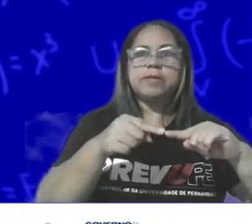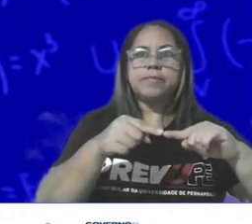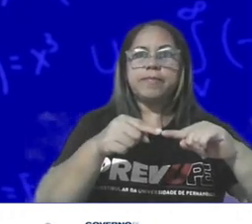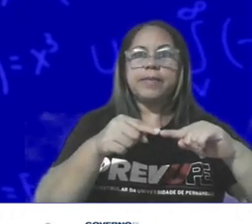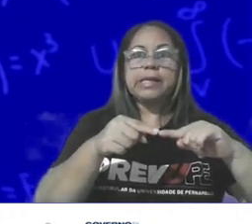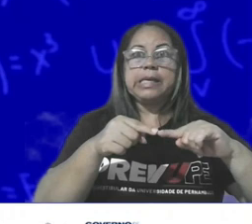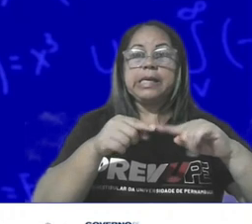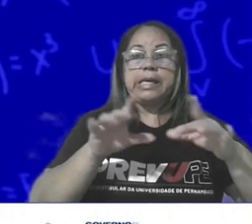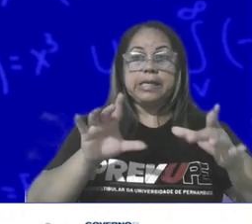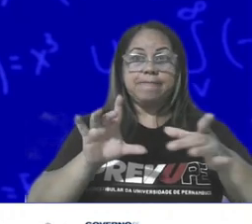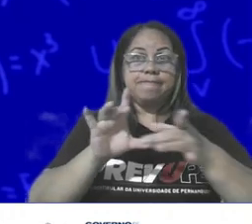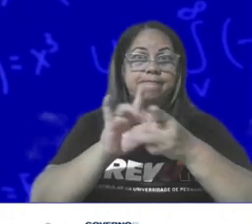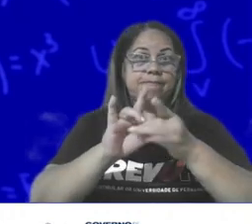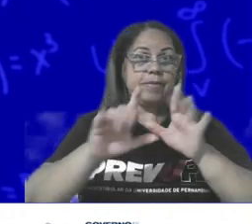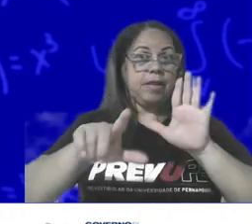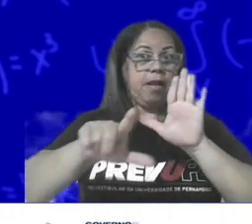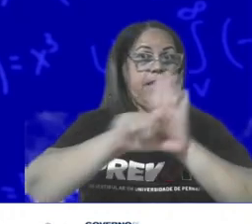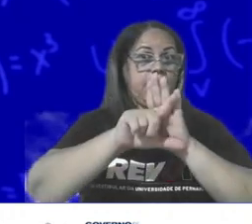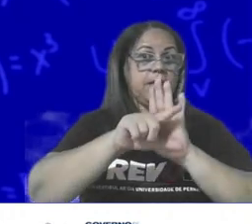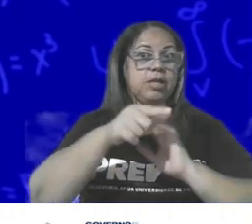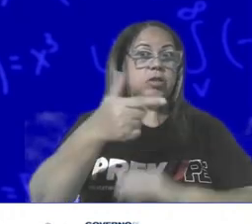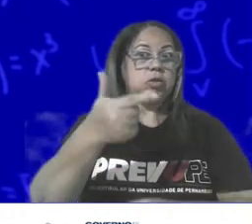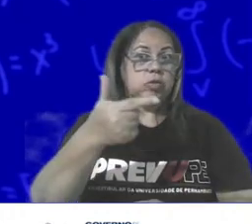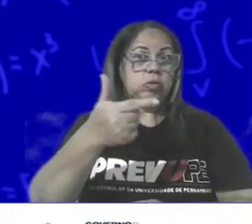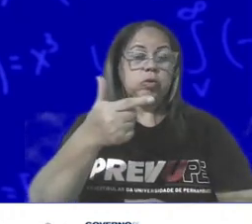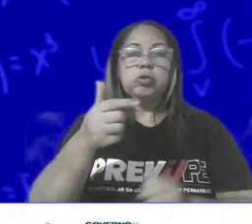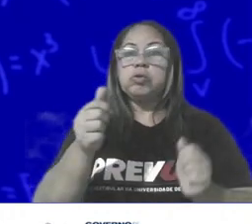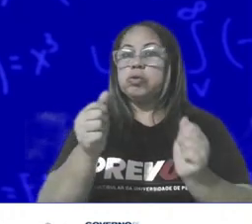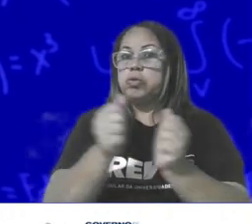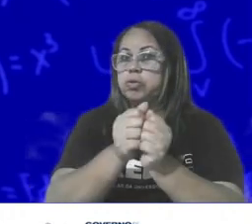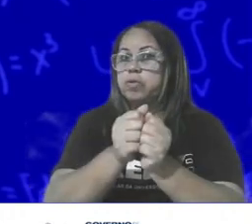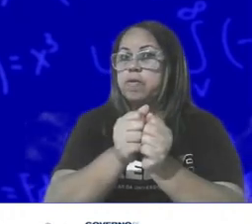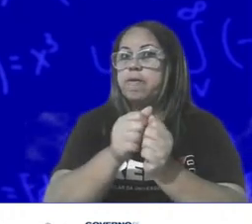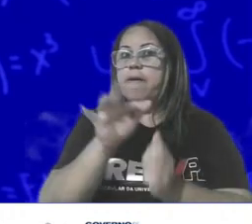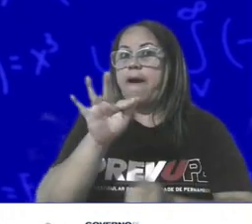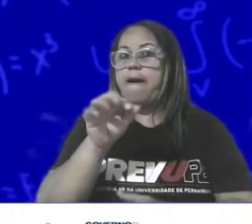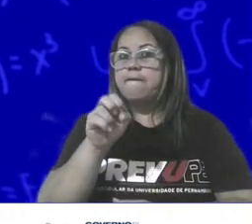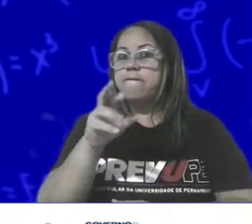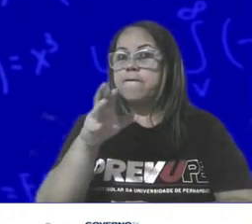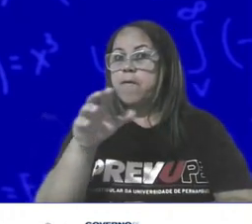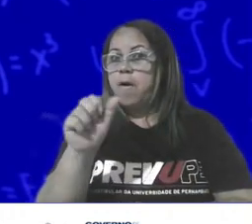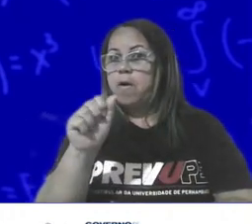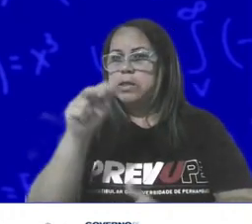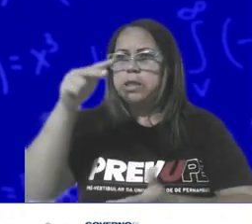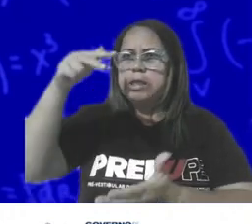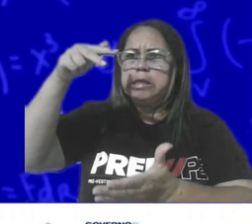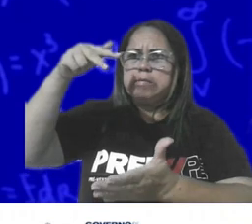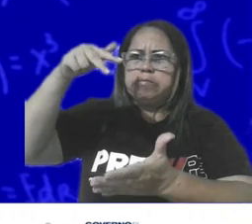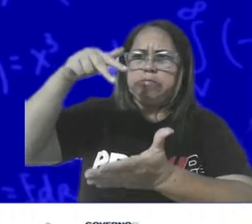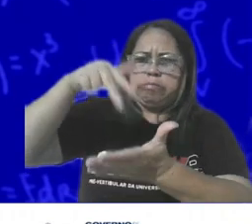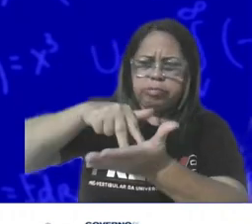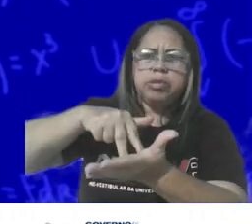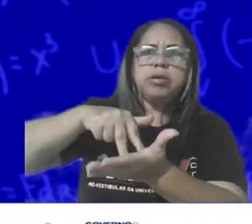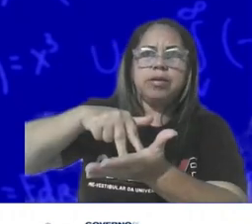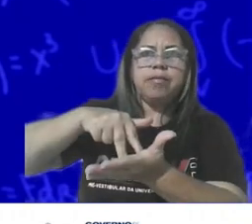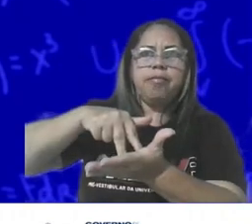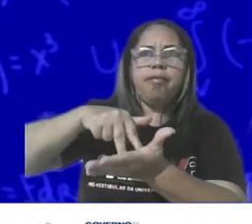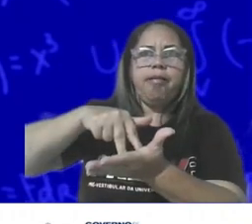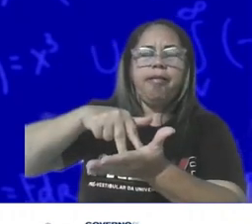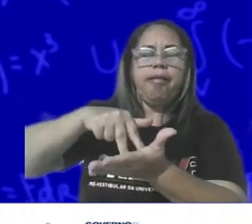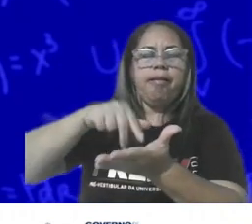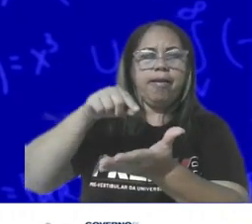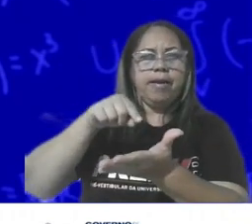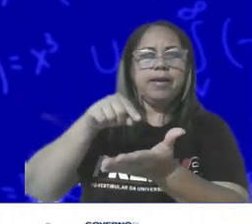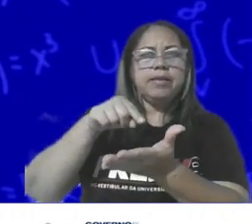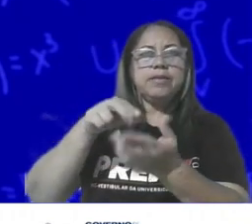articulação da segunda lei junto com a força gravitacional, esta